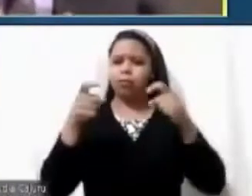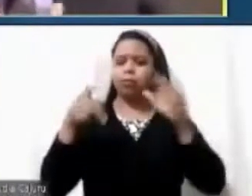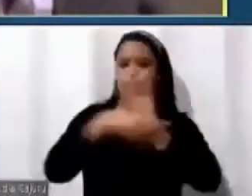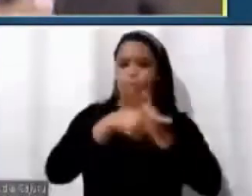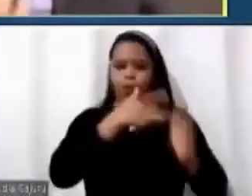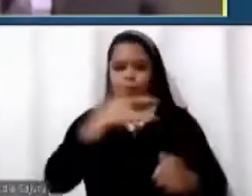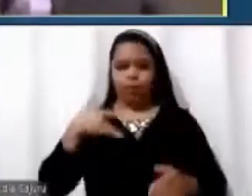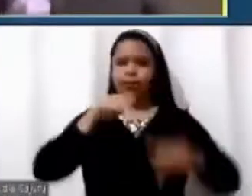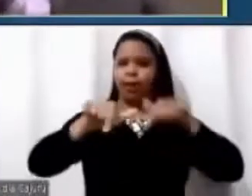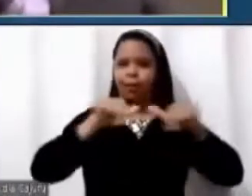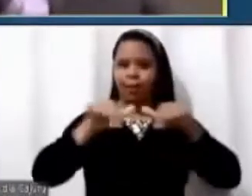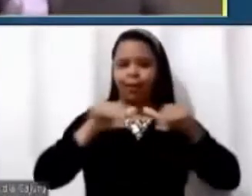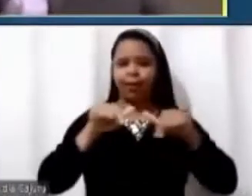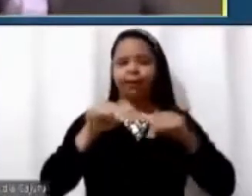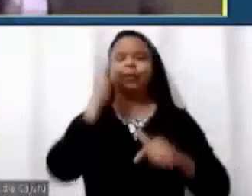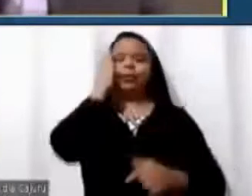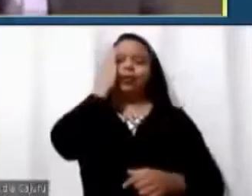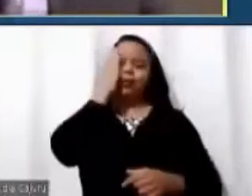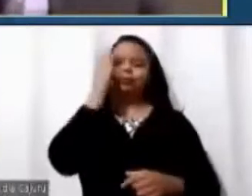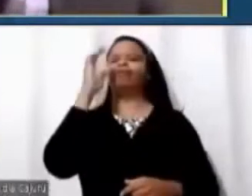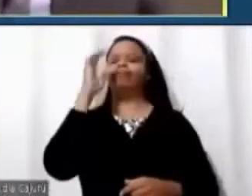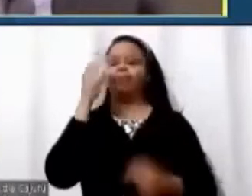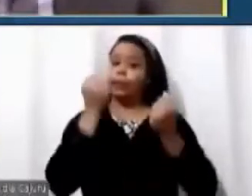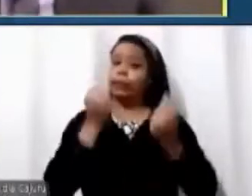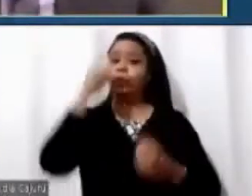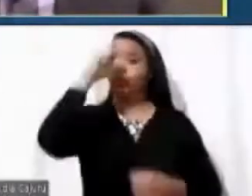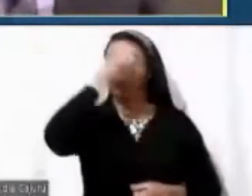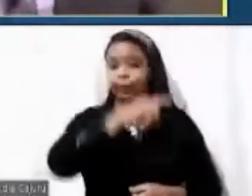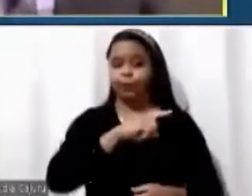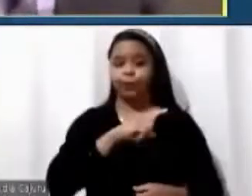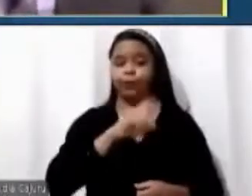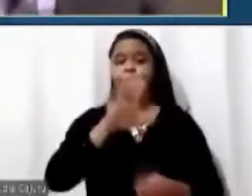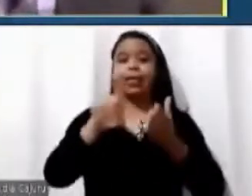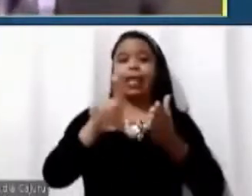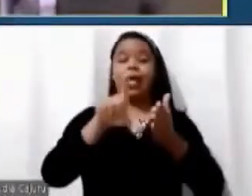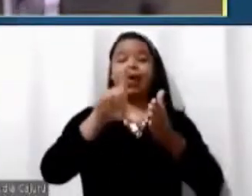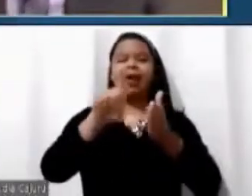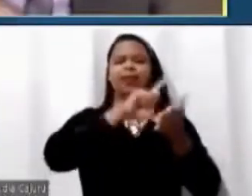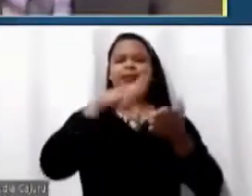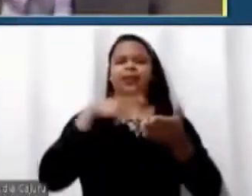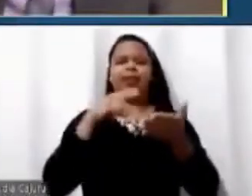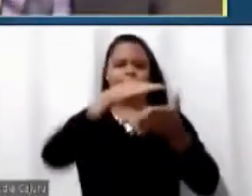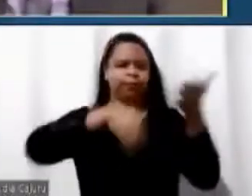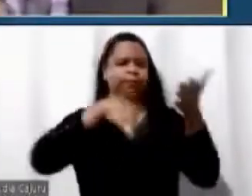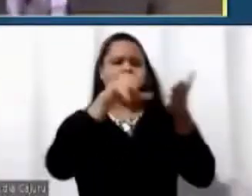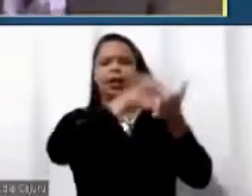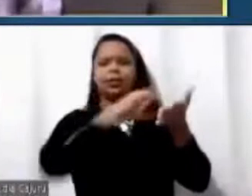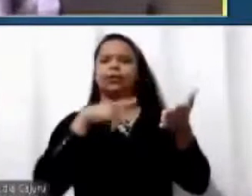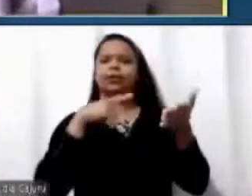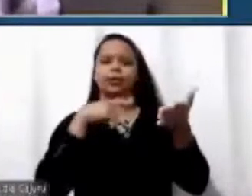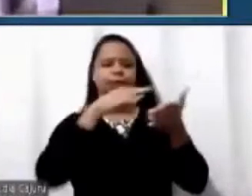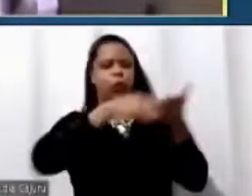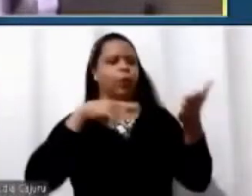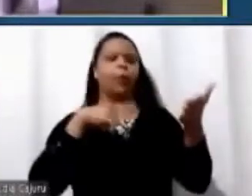por trás do termo de consentimento livre, esclarecido, antigamente chamado de consentimento informado, mas que a doutrina, numa